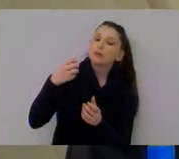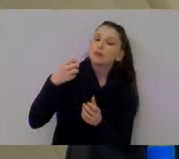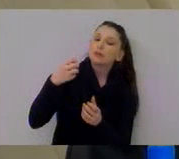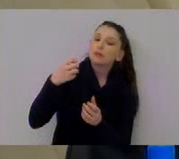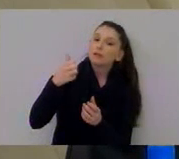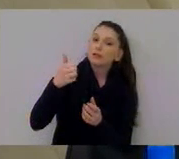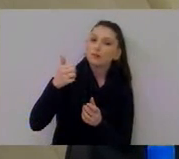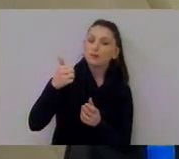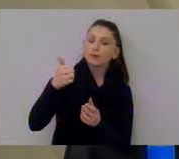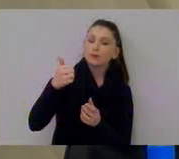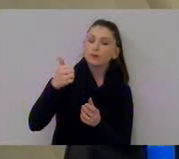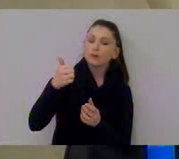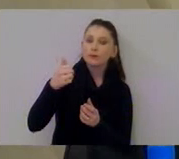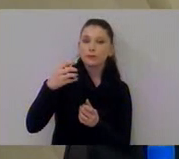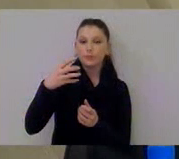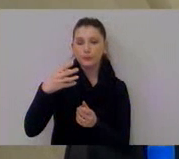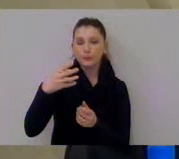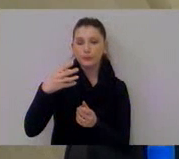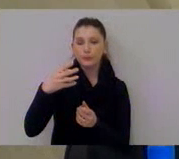094/2015. Autoria,